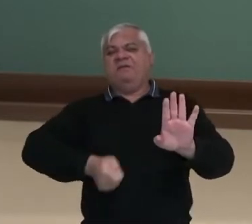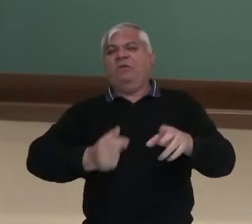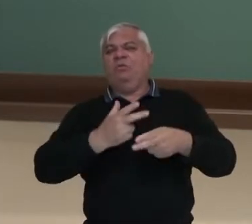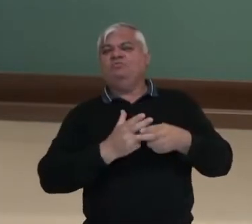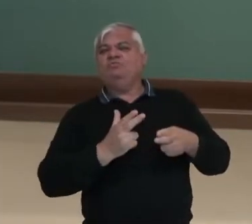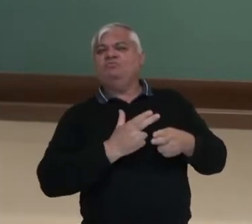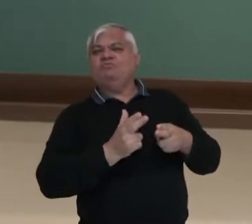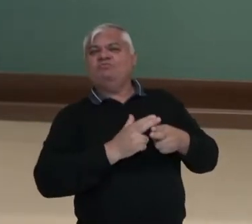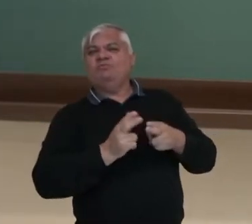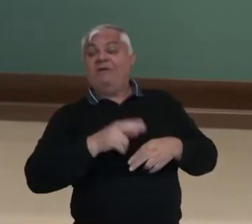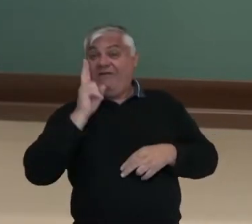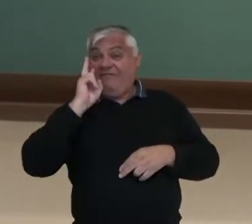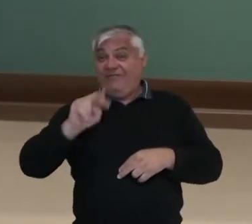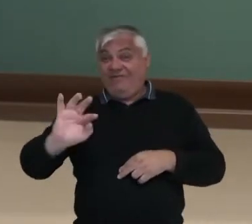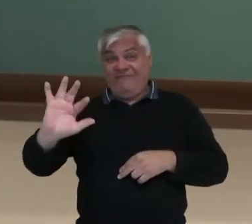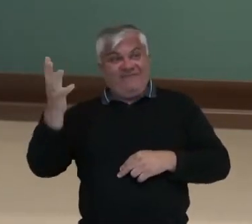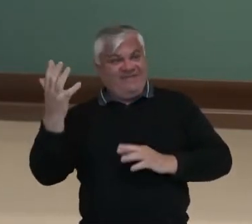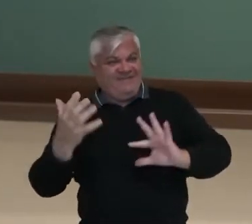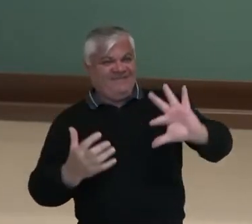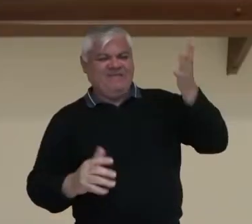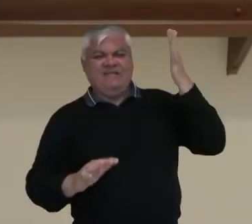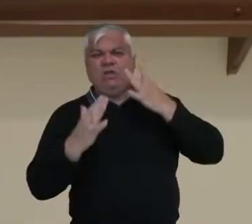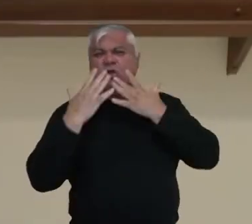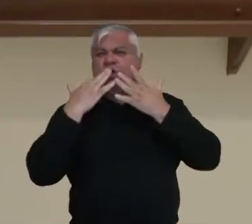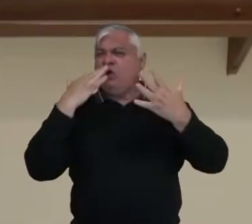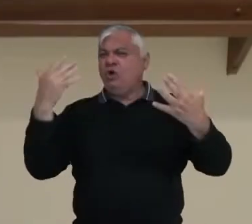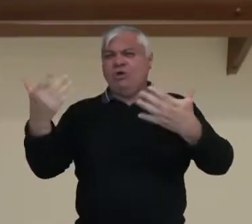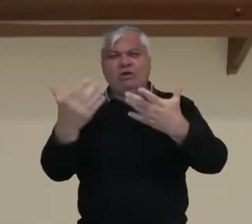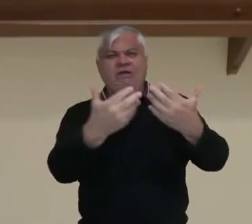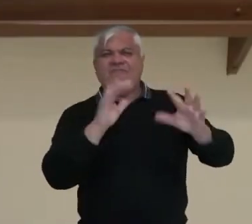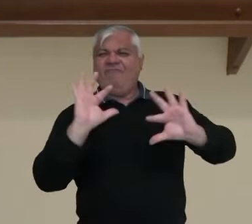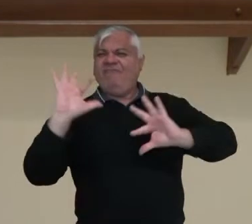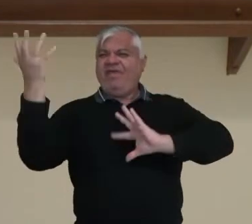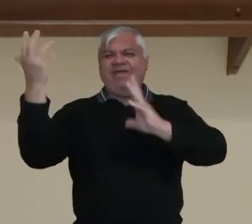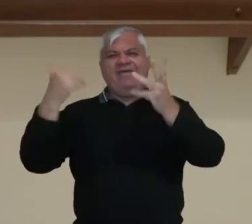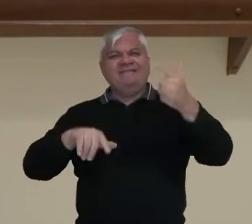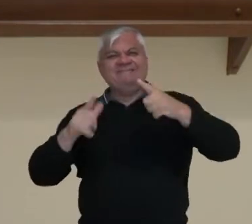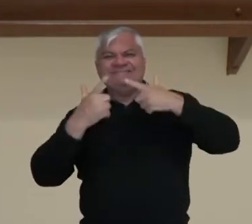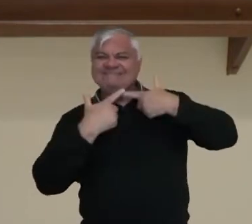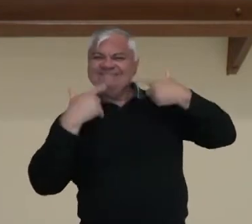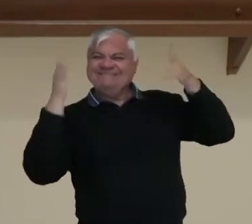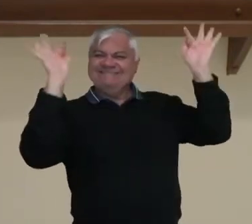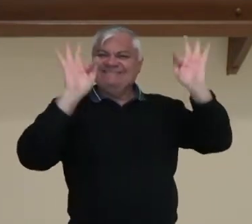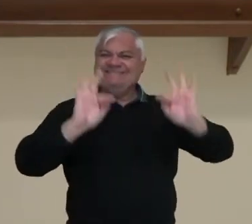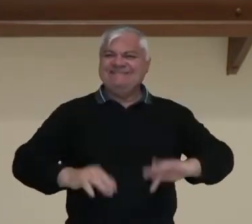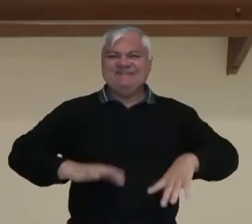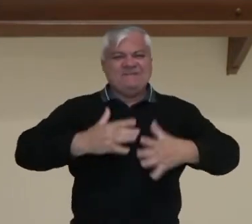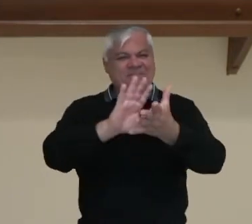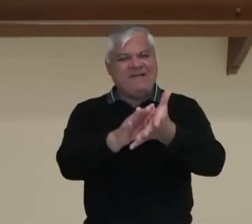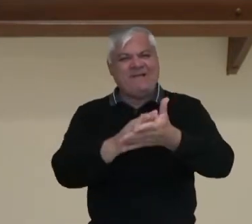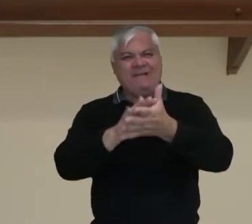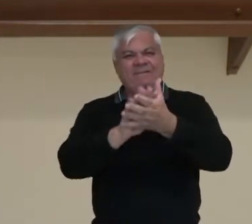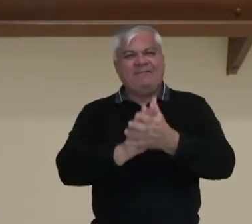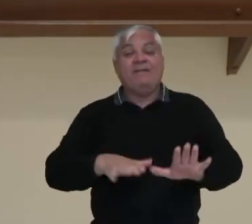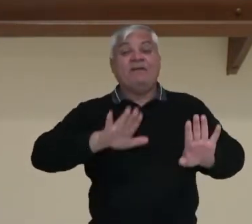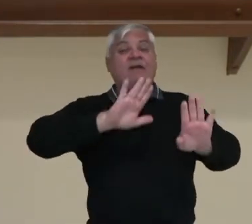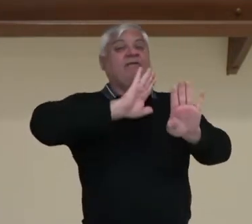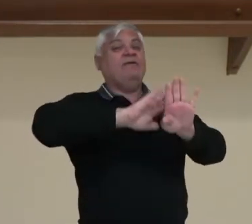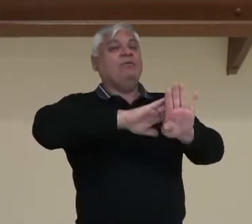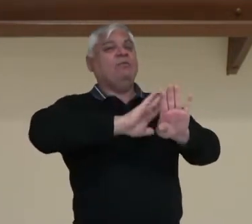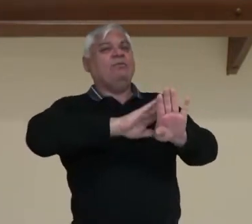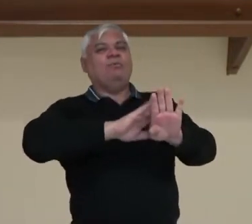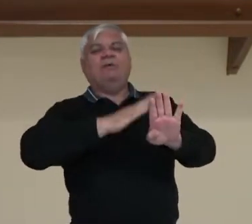vissem aquelas festas, toda a cor do carnaval, toda a cor, todo o brilho do samba e